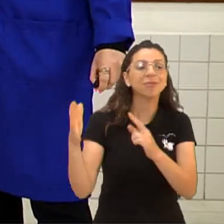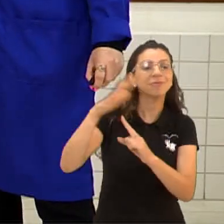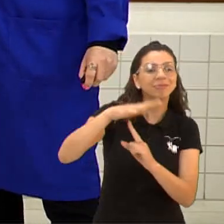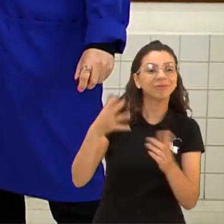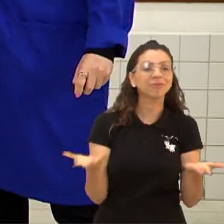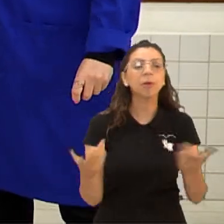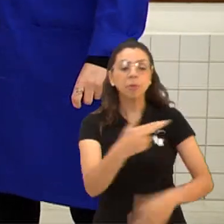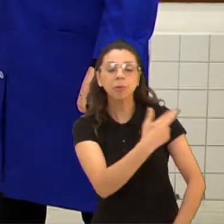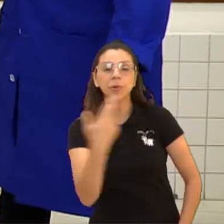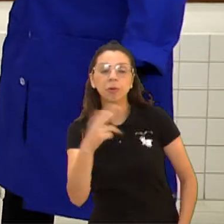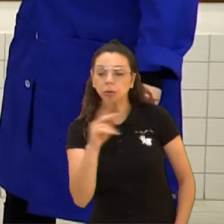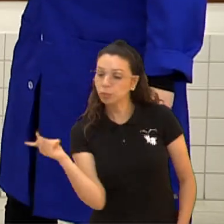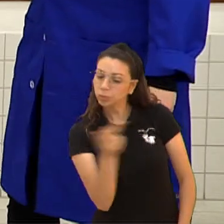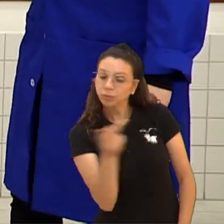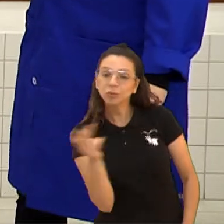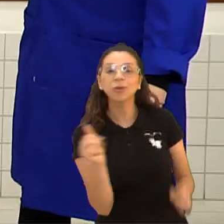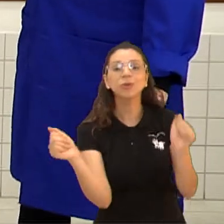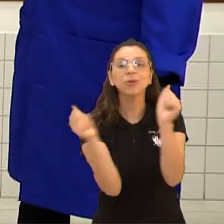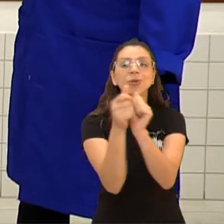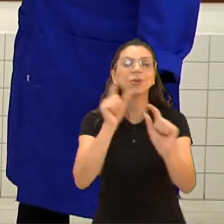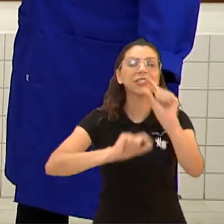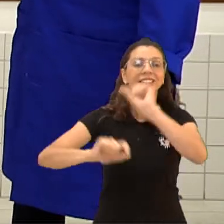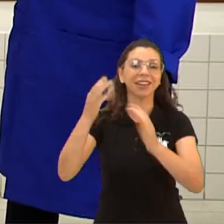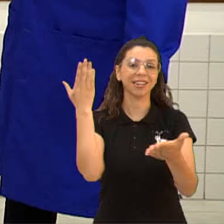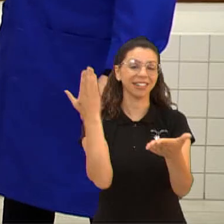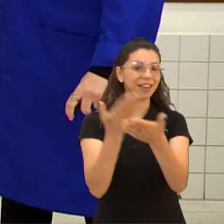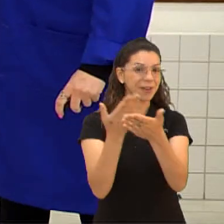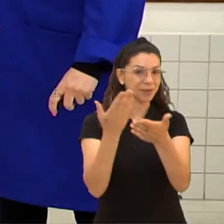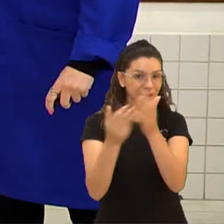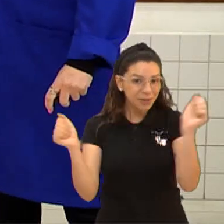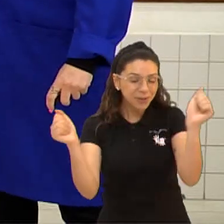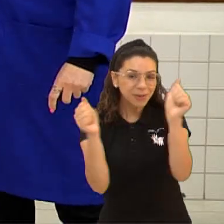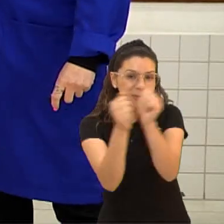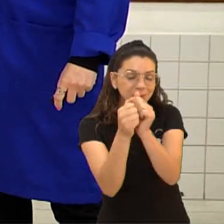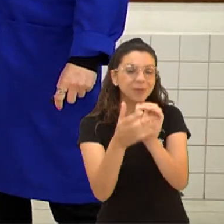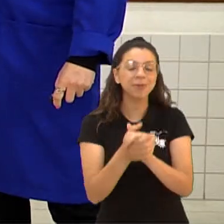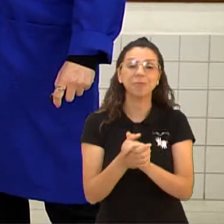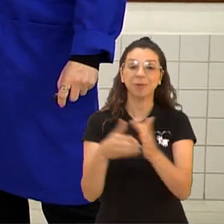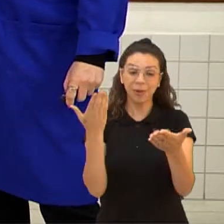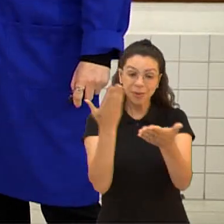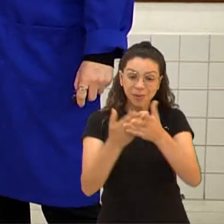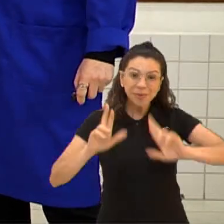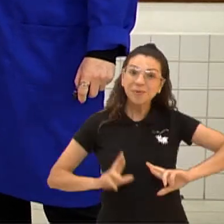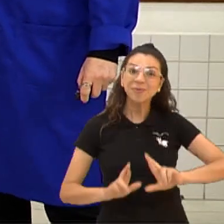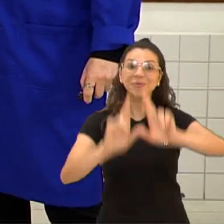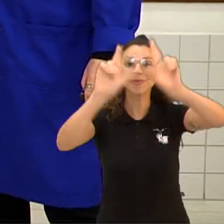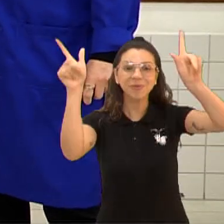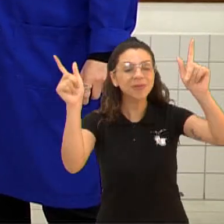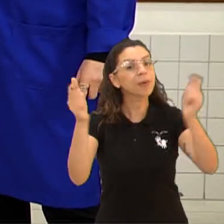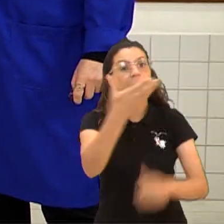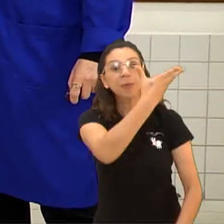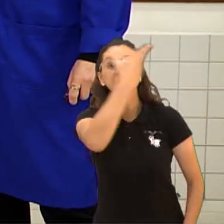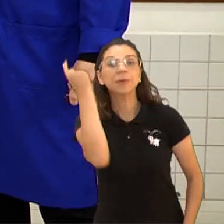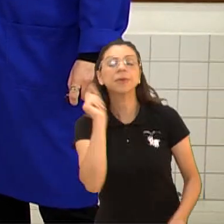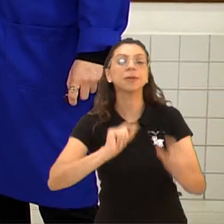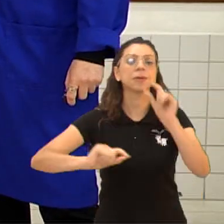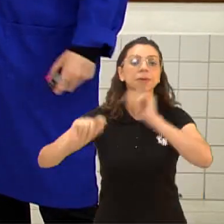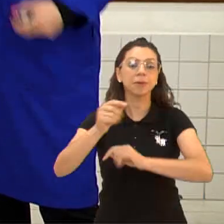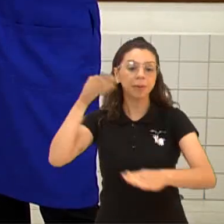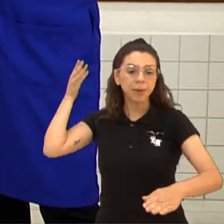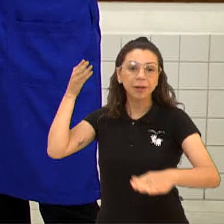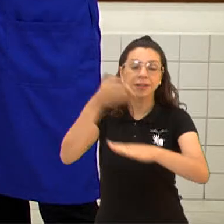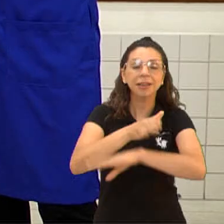hoje eu e a professora Joyce vamos fazer essa aula com vocês, uma aula diferente. Não esqueçam, entrem